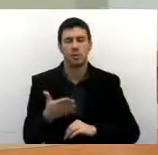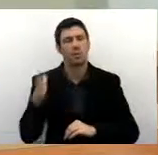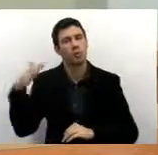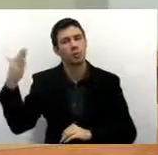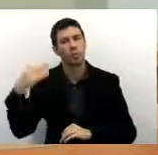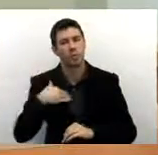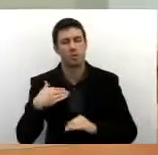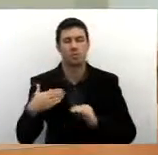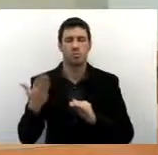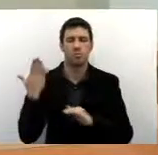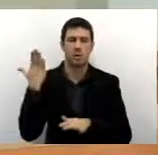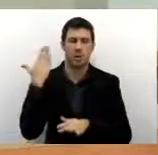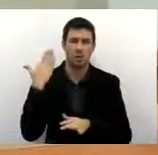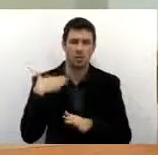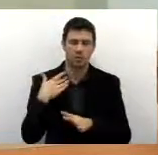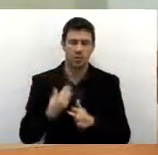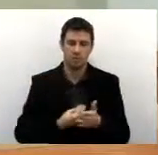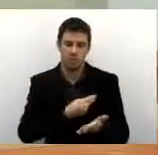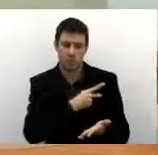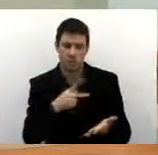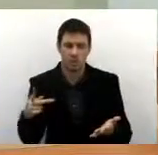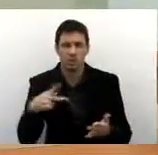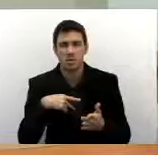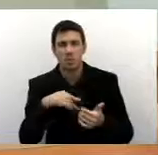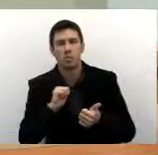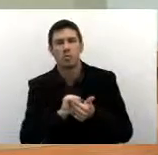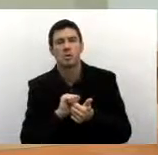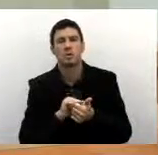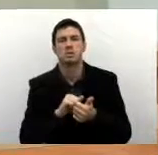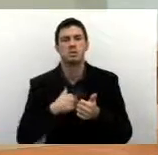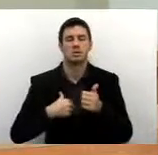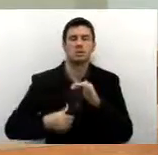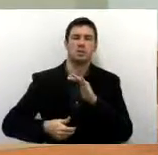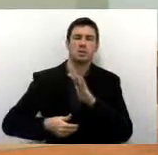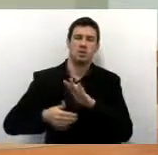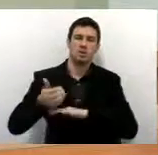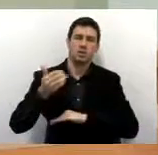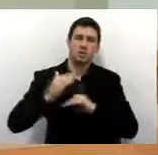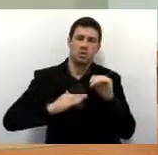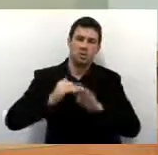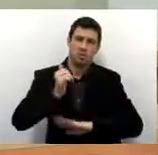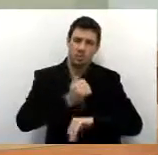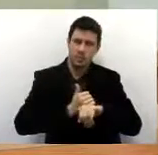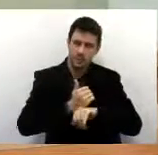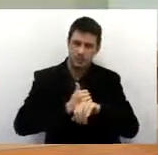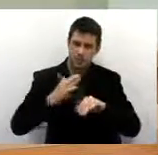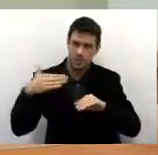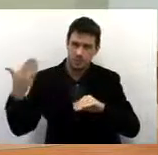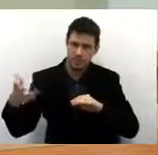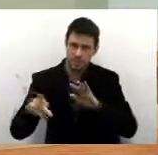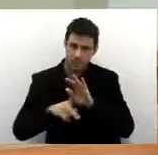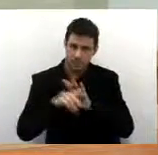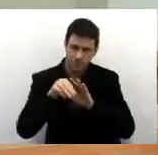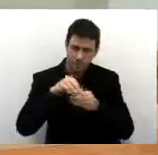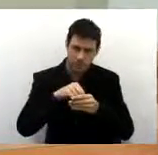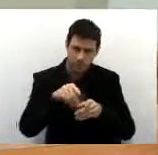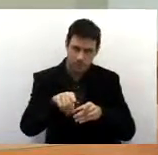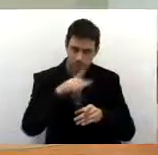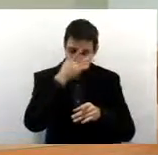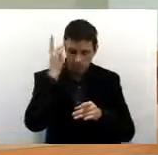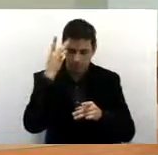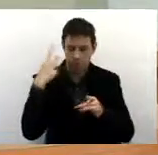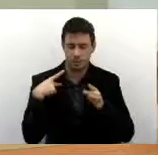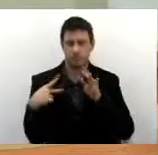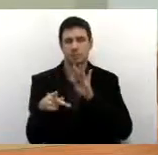presidia, a gente fala muito da qualificação profissional para que se gere a empregabilidade. Quando presidia a Comissão Municipal de